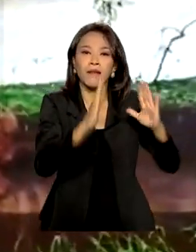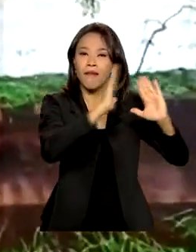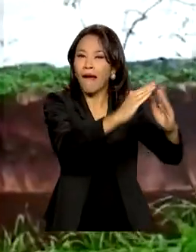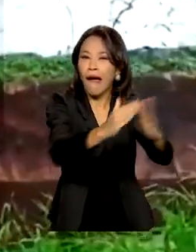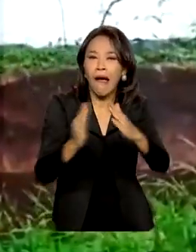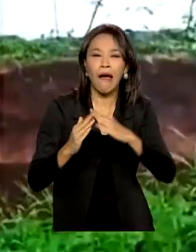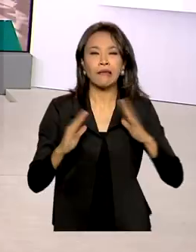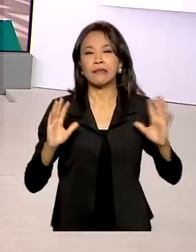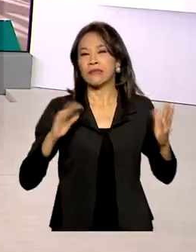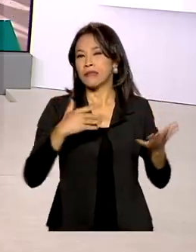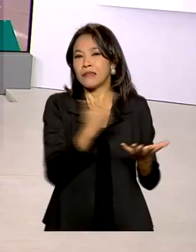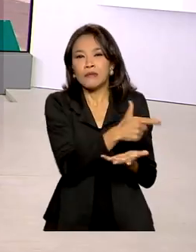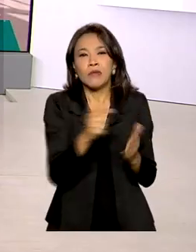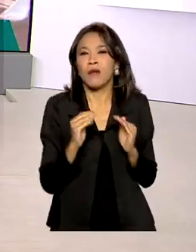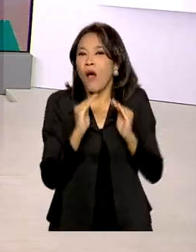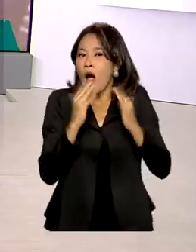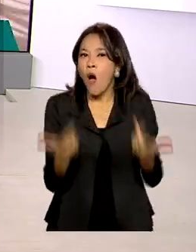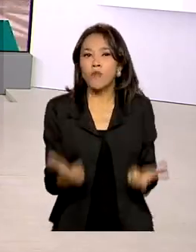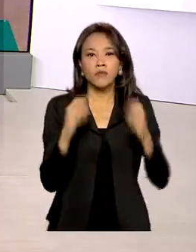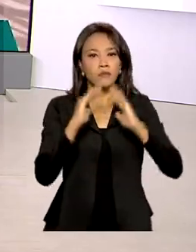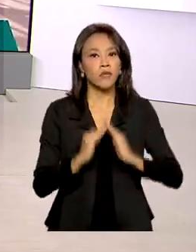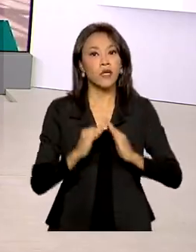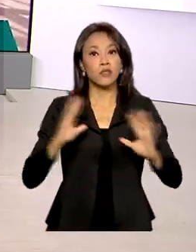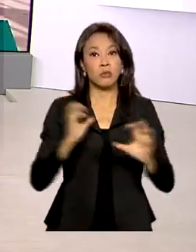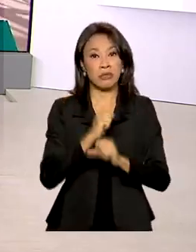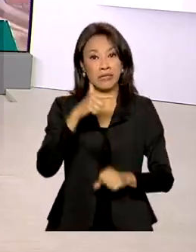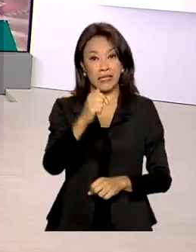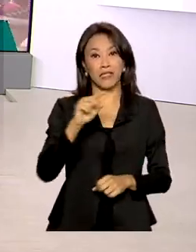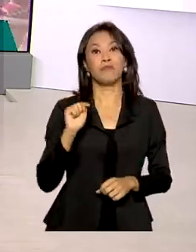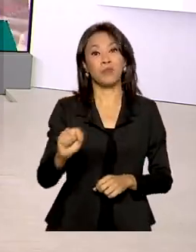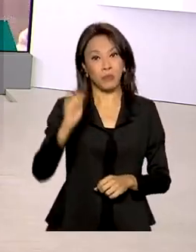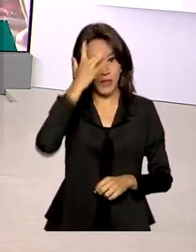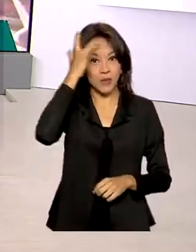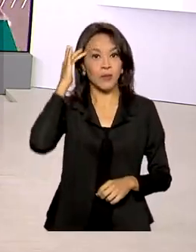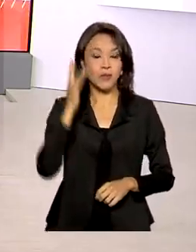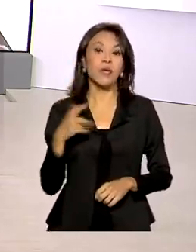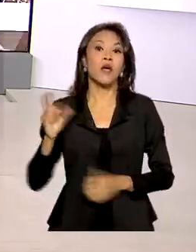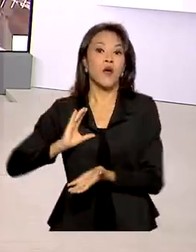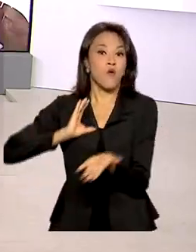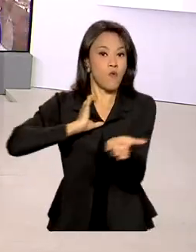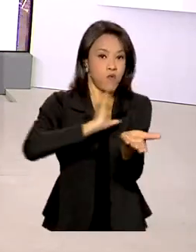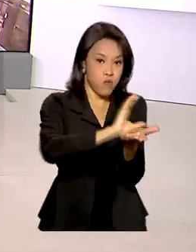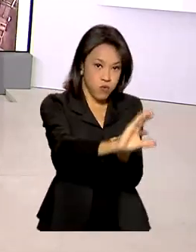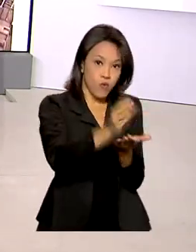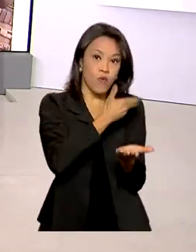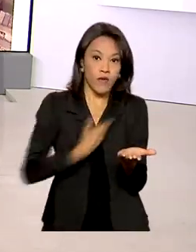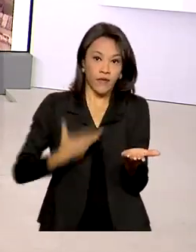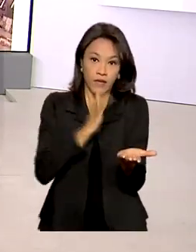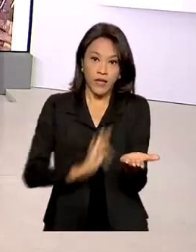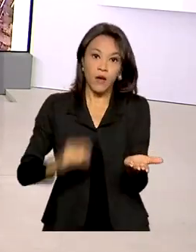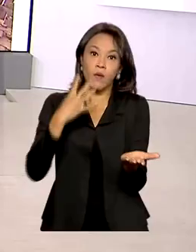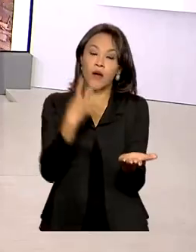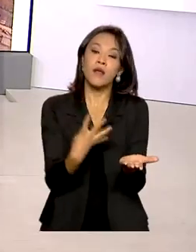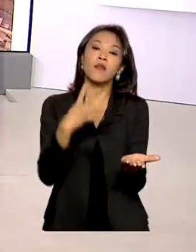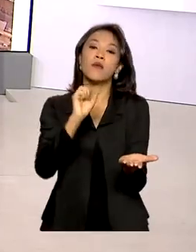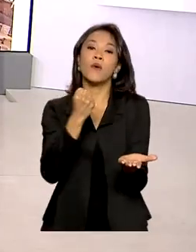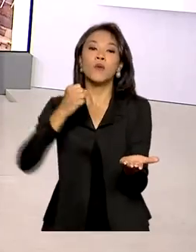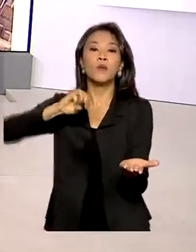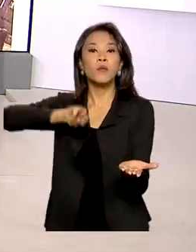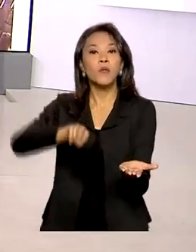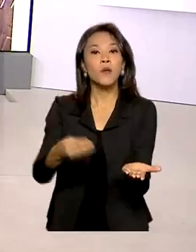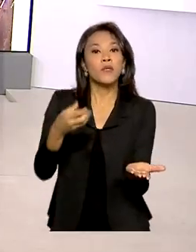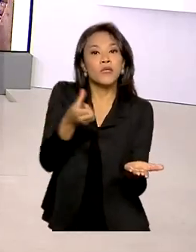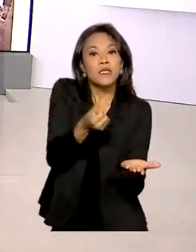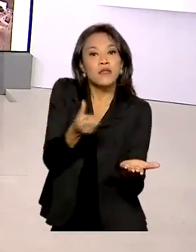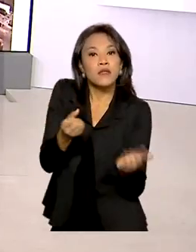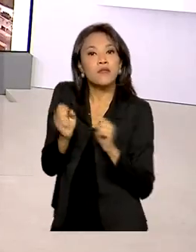7 mil pessoas. O governo federal destinou até o momento 48 milhões e 600 mil reais para os